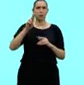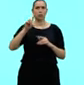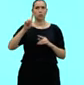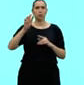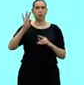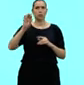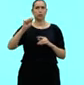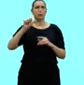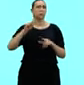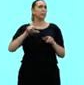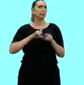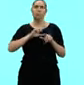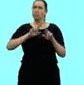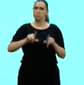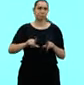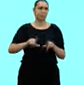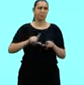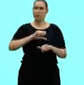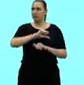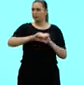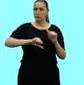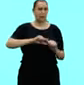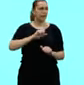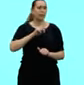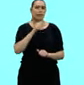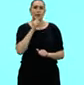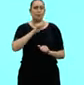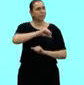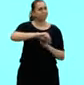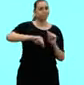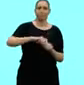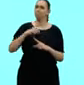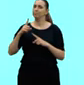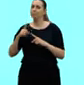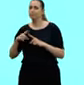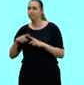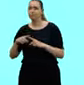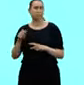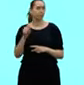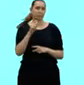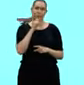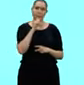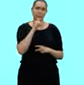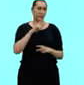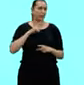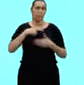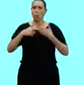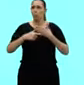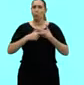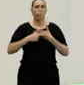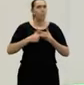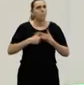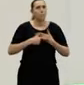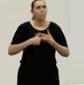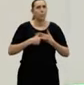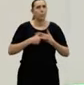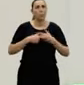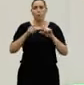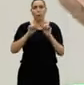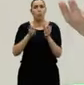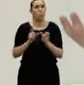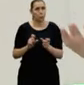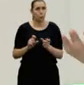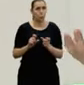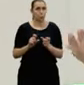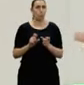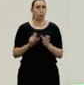significar? Elas ainda não se transformaram em outro tipo, elas ainda não assumiram uma